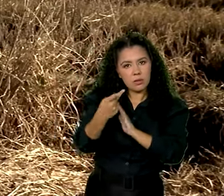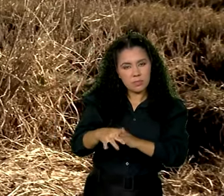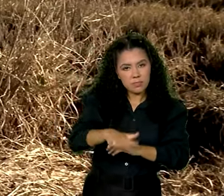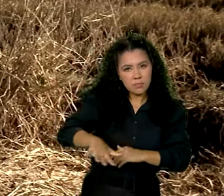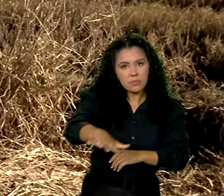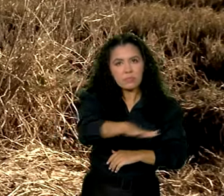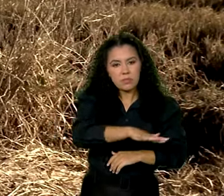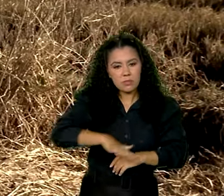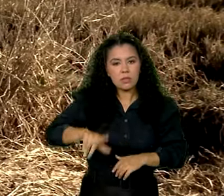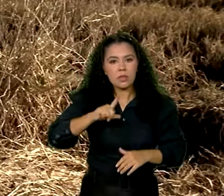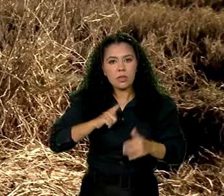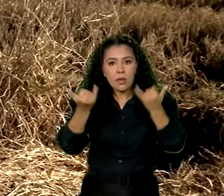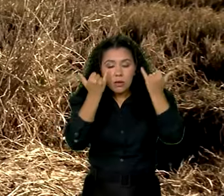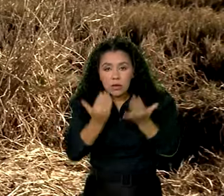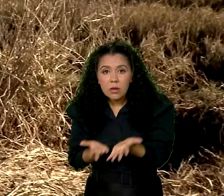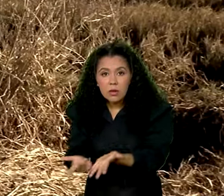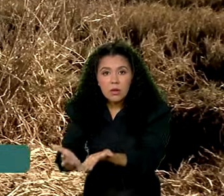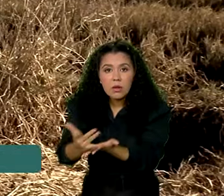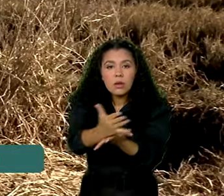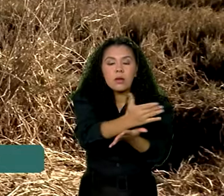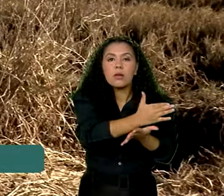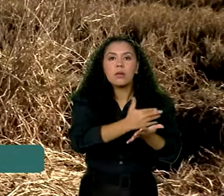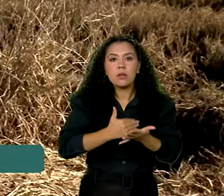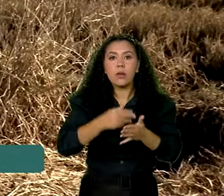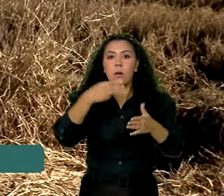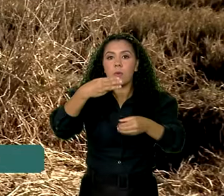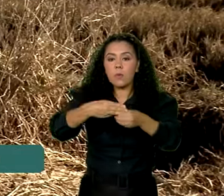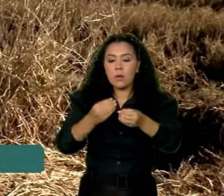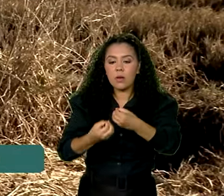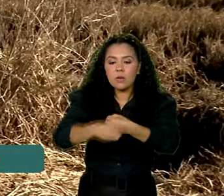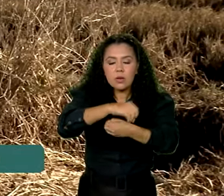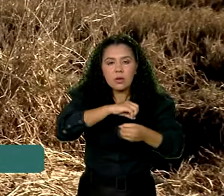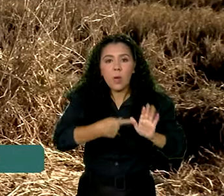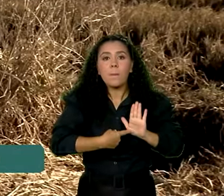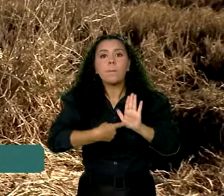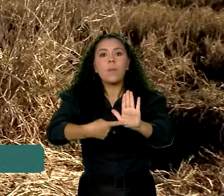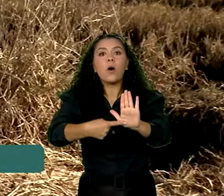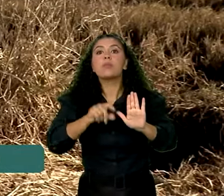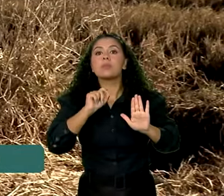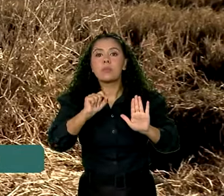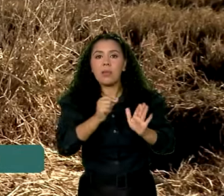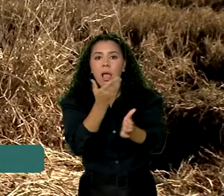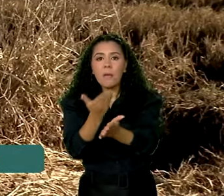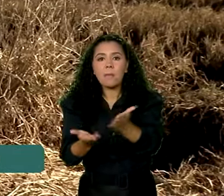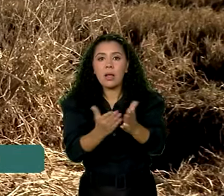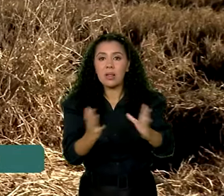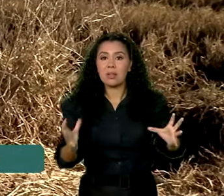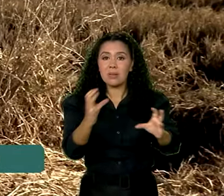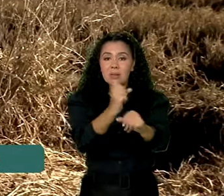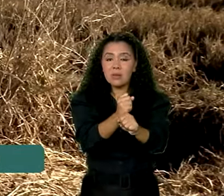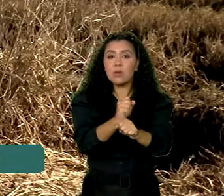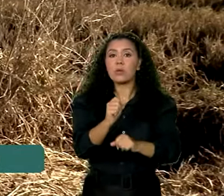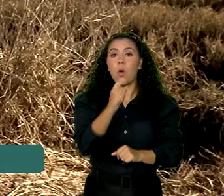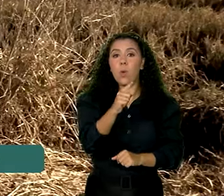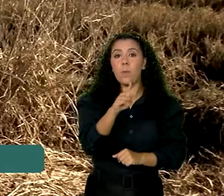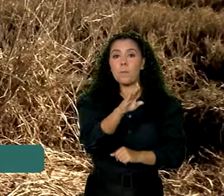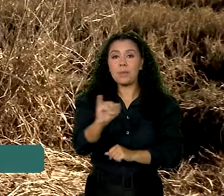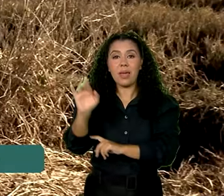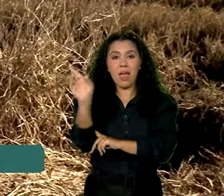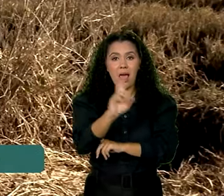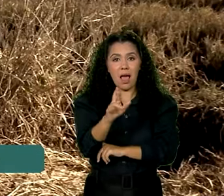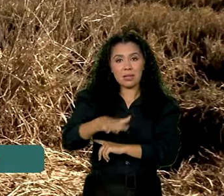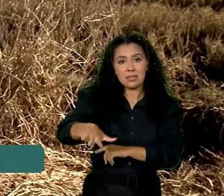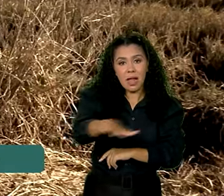Confederação Nacional dos Municípios aponta que as perdas já superam R$ 1 bilhão na agricultura